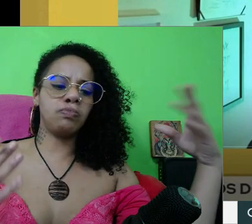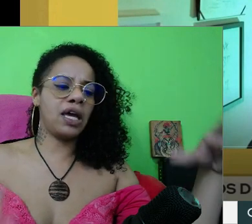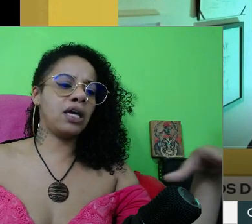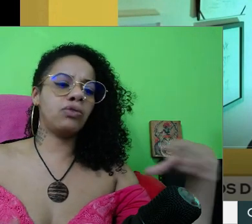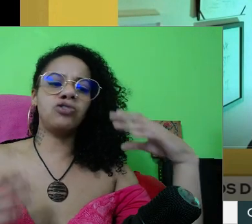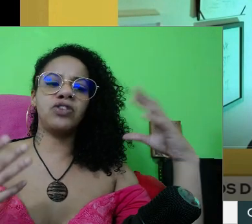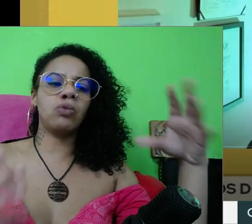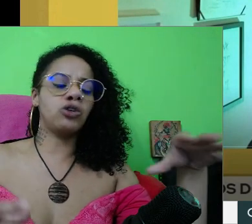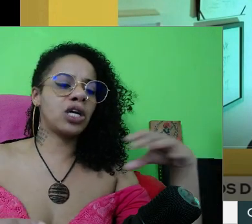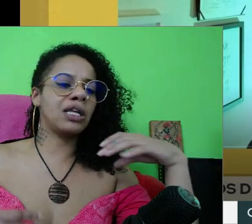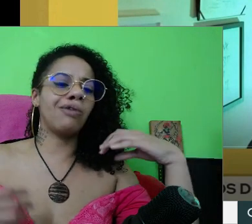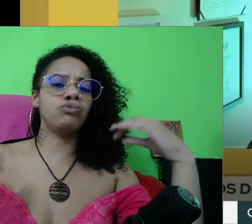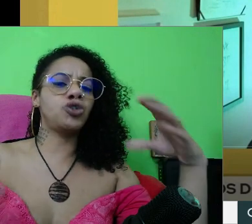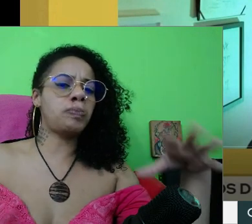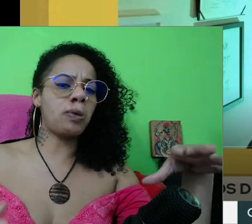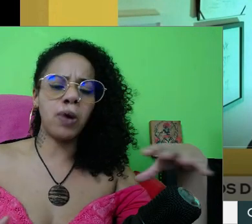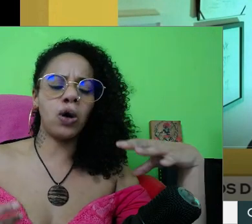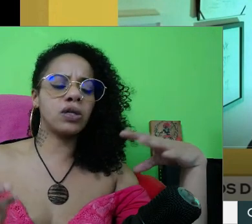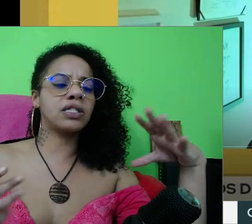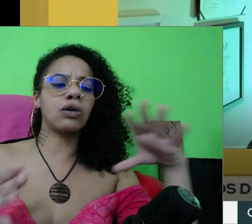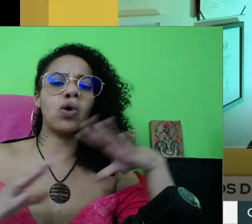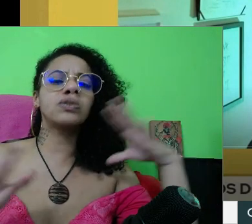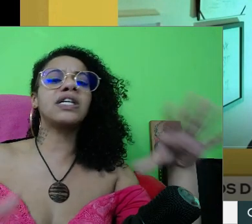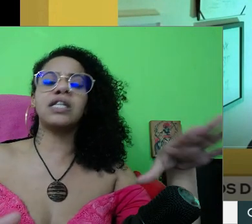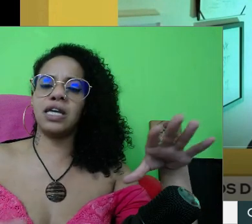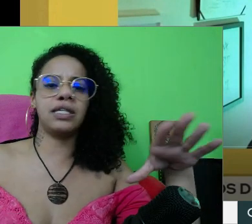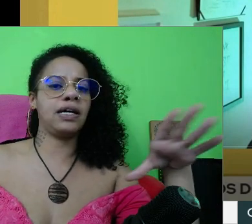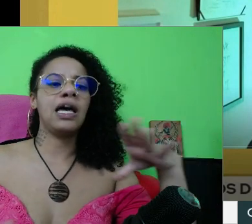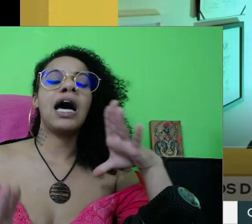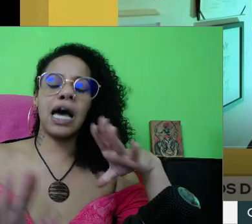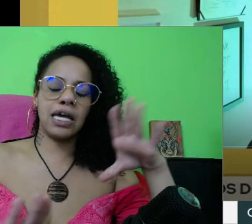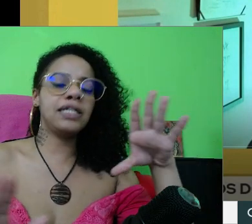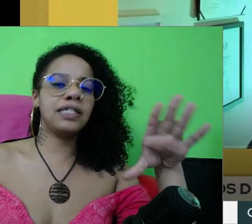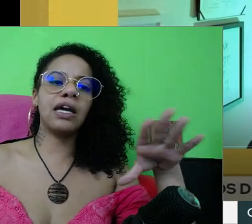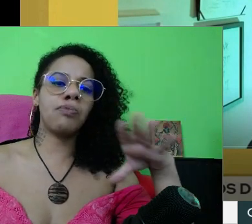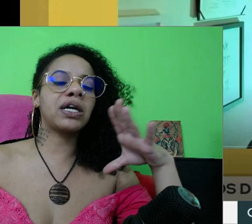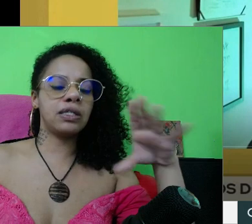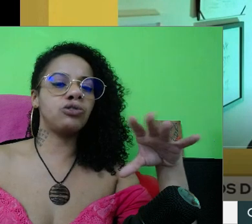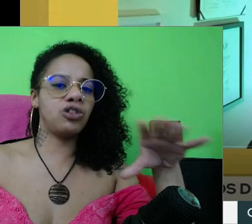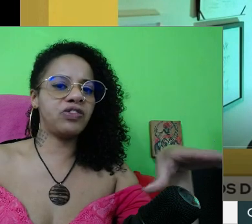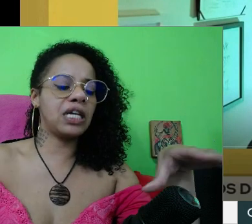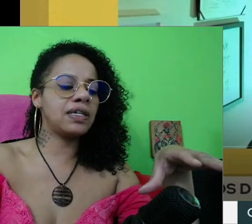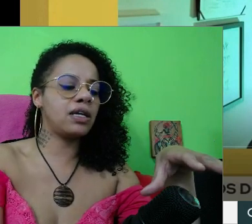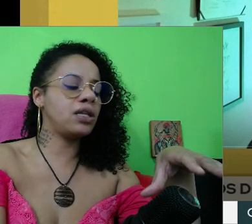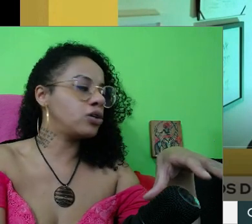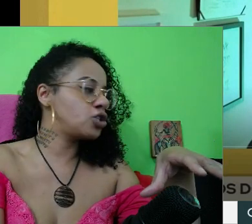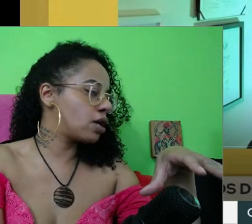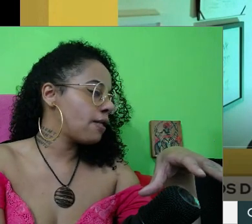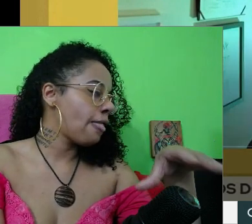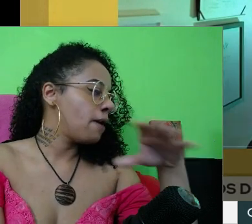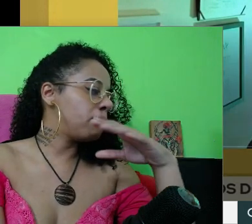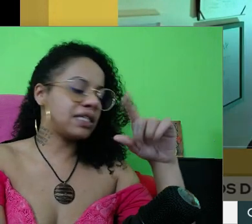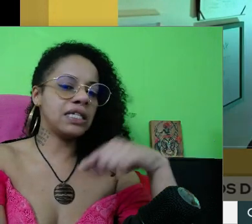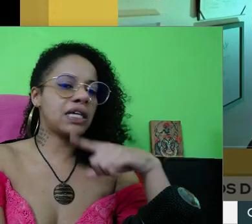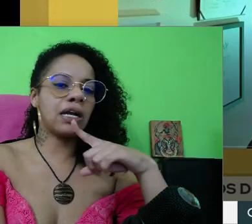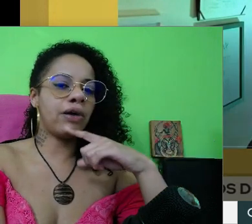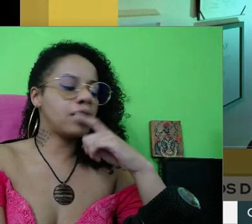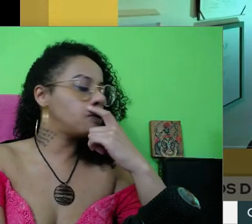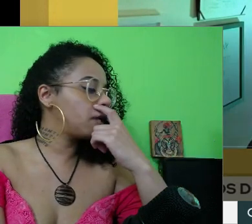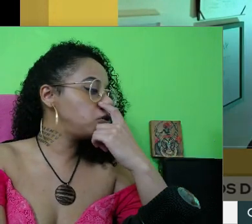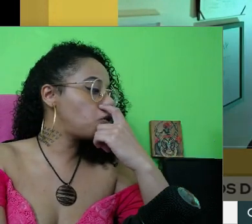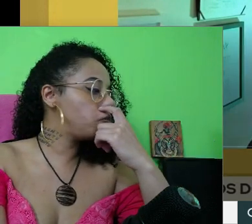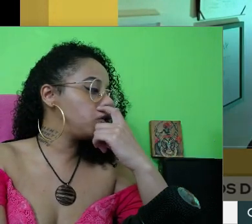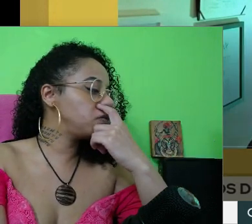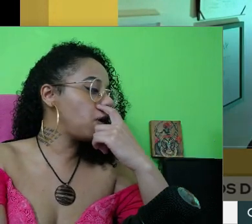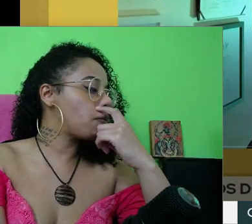entendimento individual de cada um de Proposta com certeza Aí sim é uma questão de evidência anedotica mas nesse